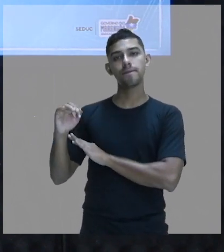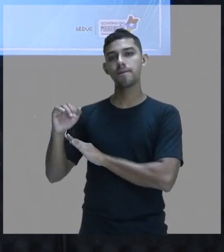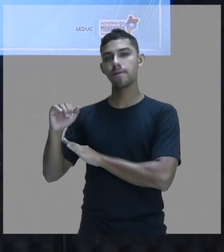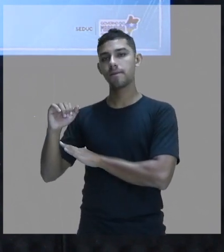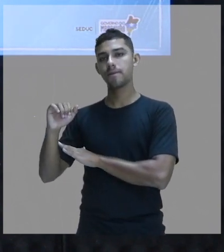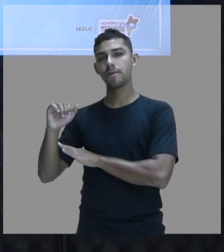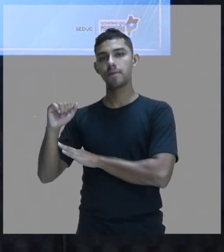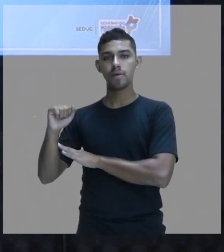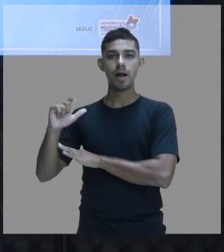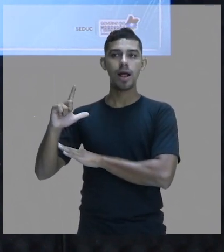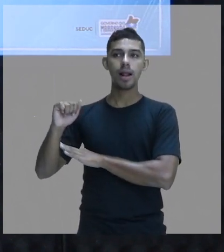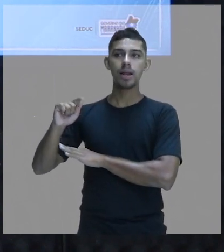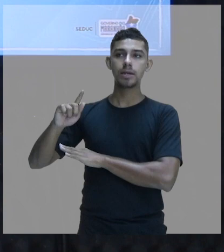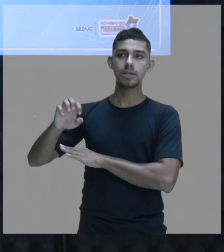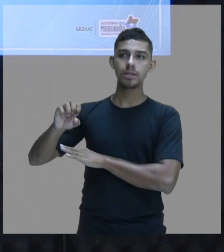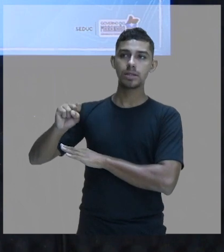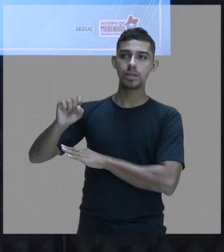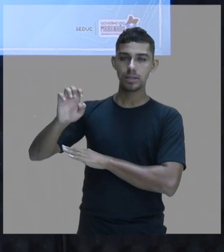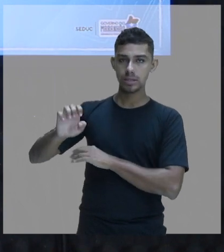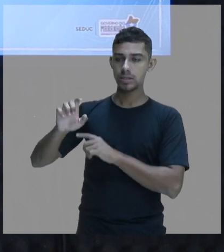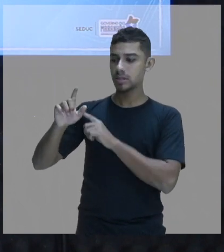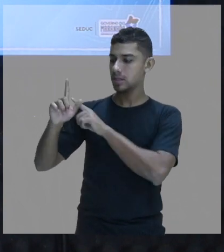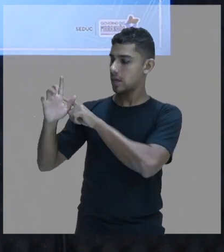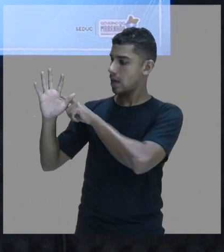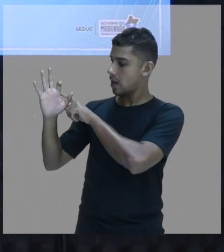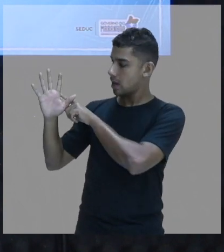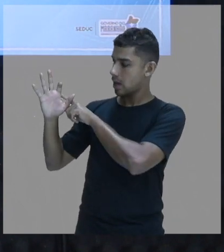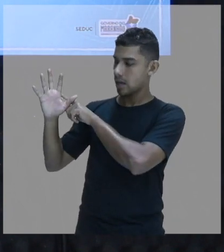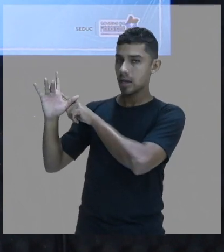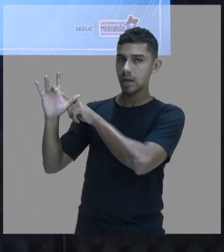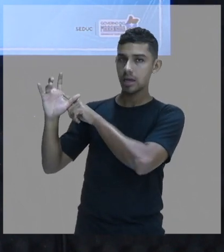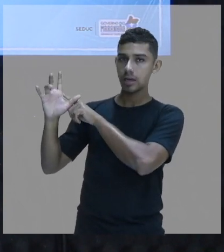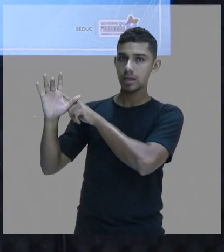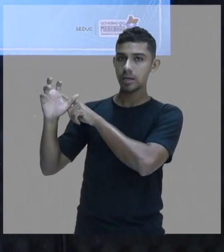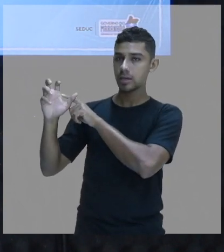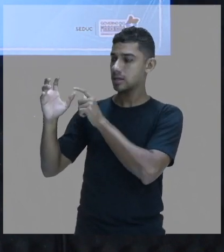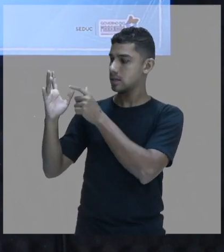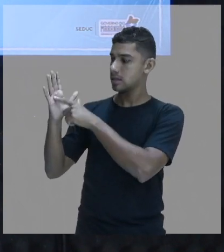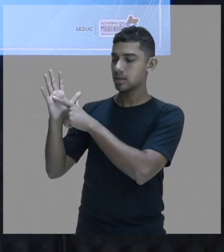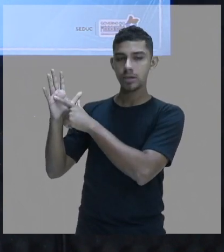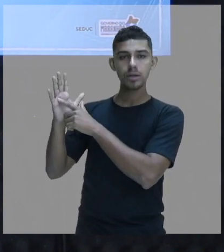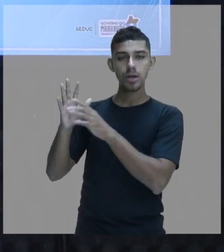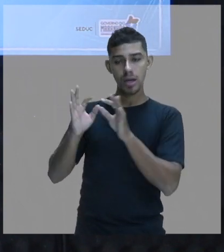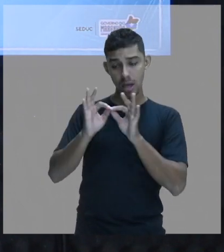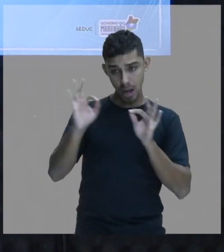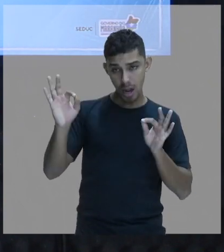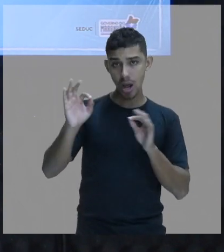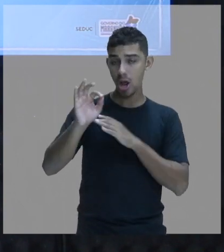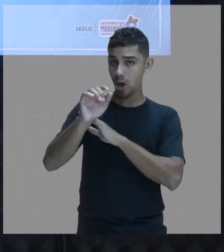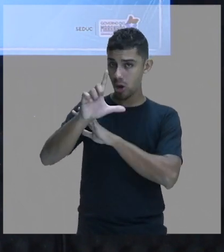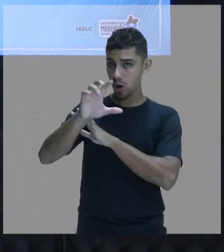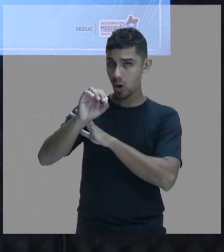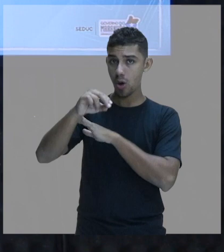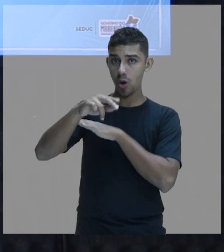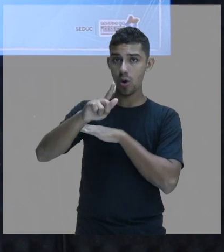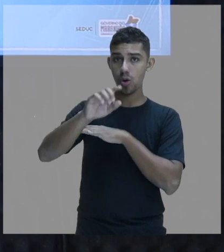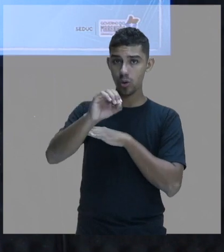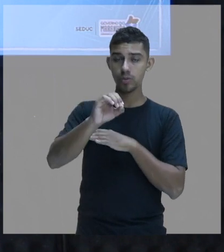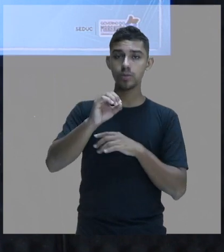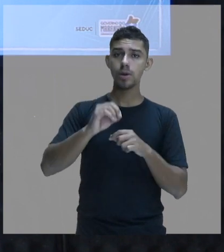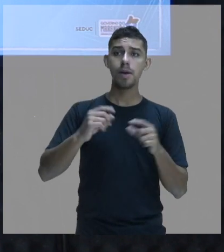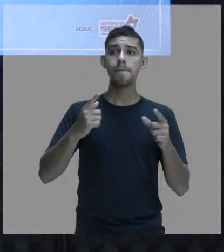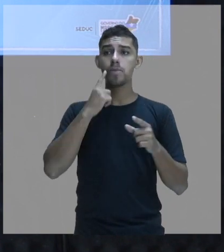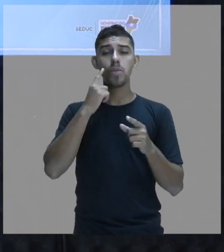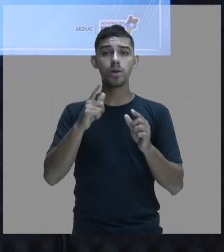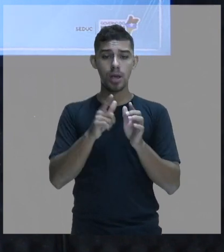exemplo, que é o osso aqui dos nossos dedos, e aí classificar ele como longo, porque o comprimento dele é